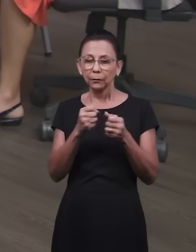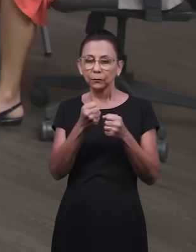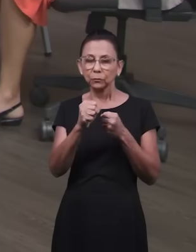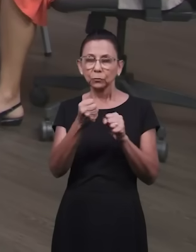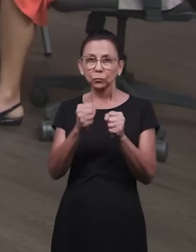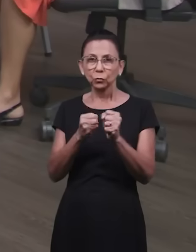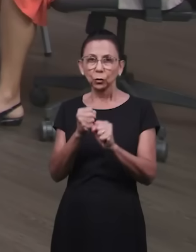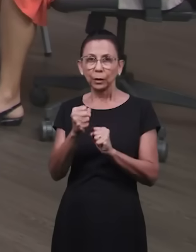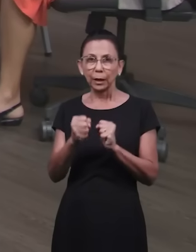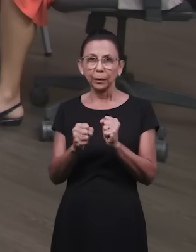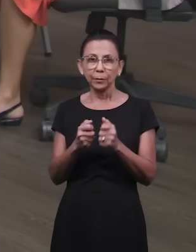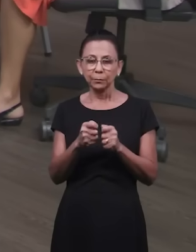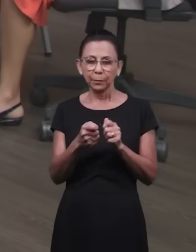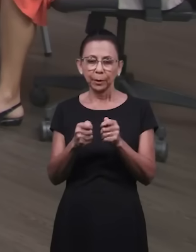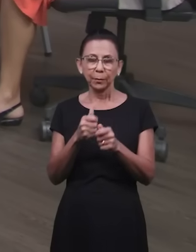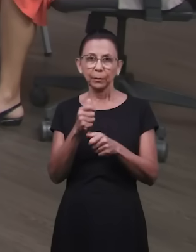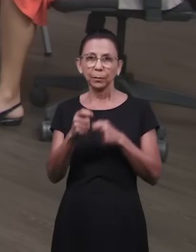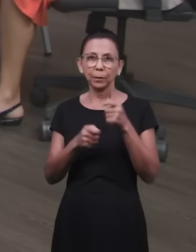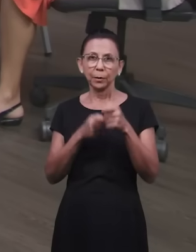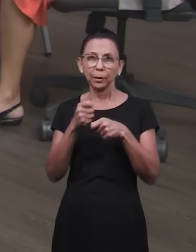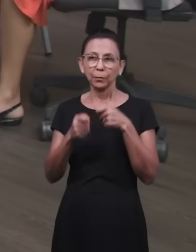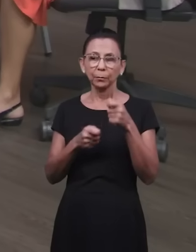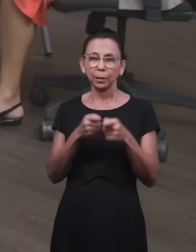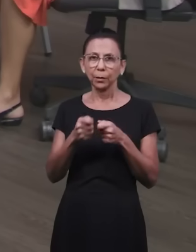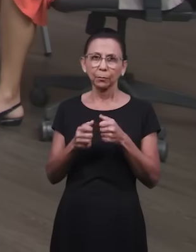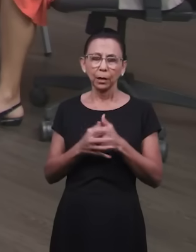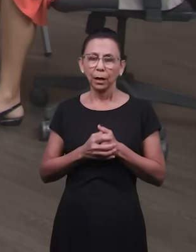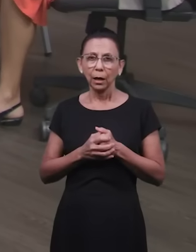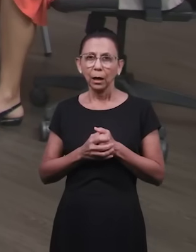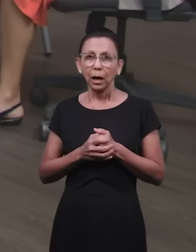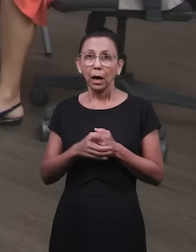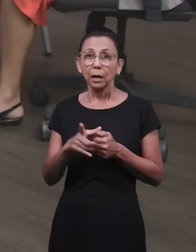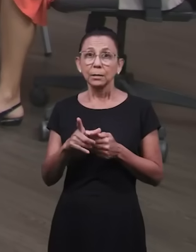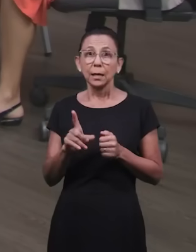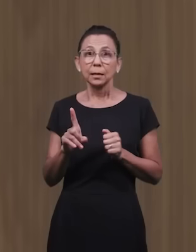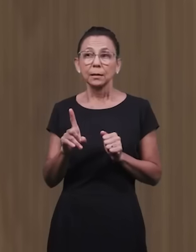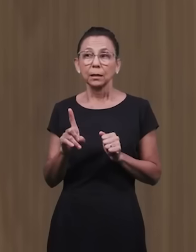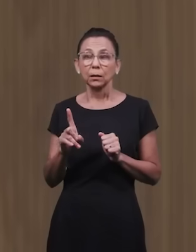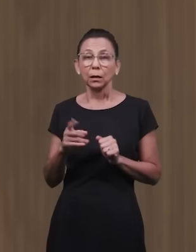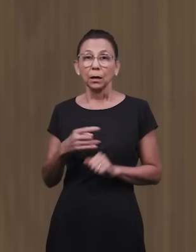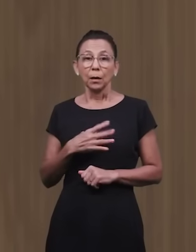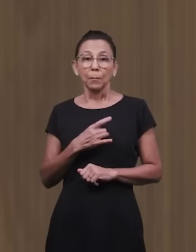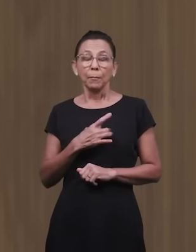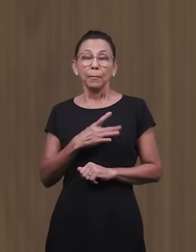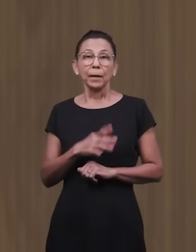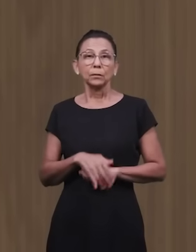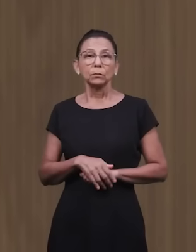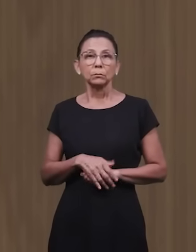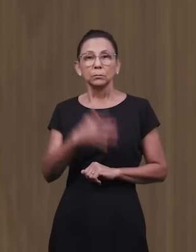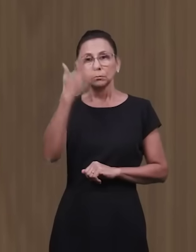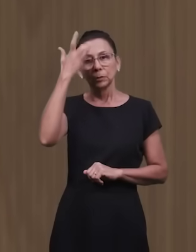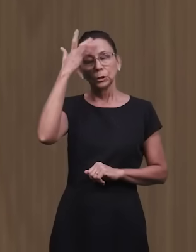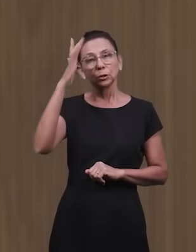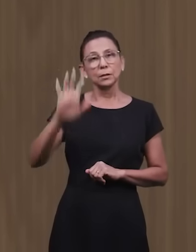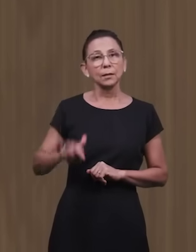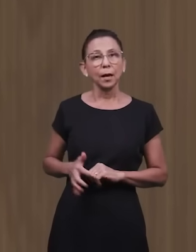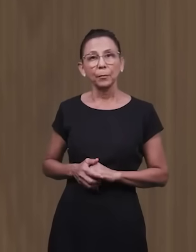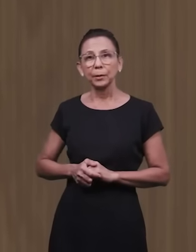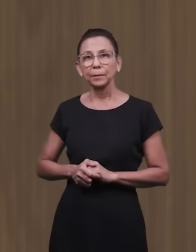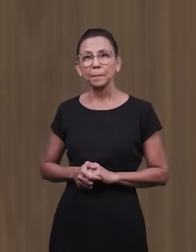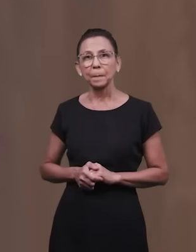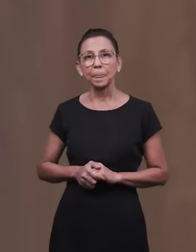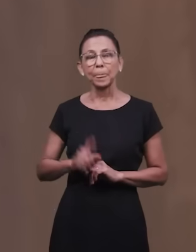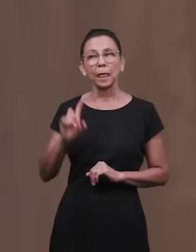jogando um joguinho, e aquele conteúdo deixa ele ameaçado. Só que ele não sabe. Ele só sente